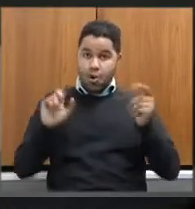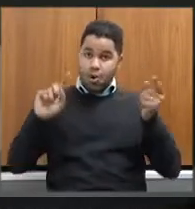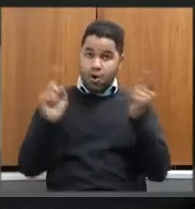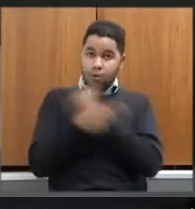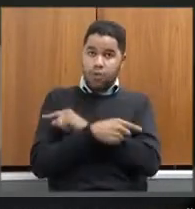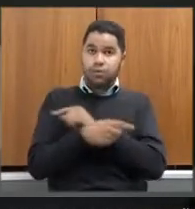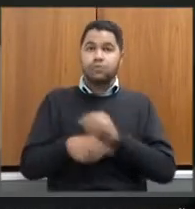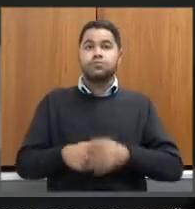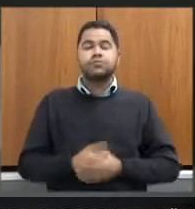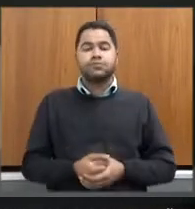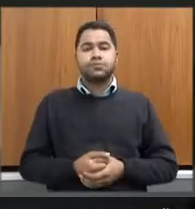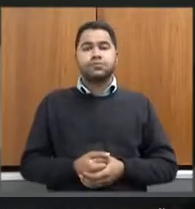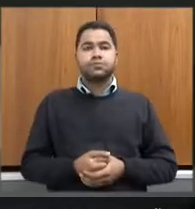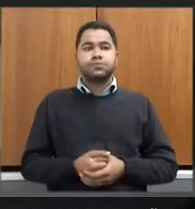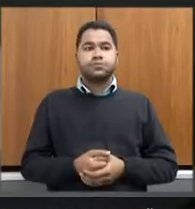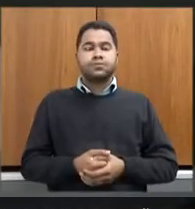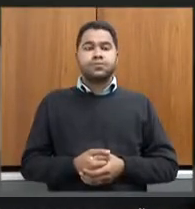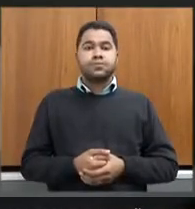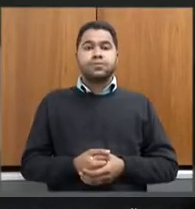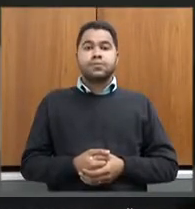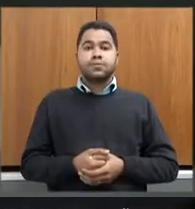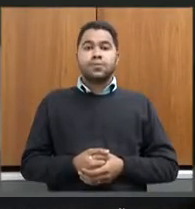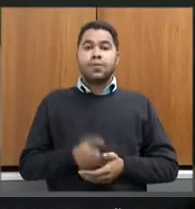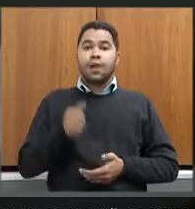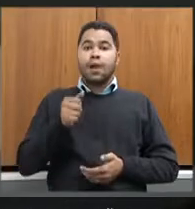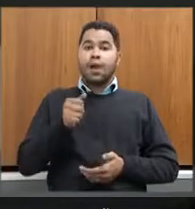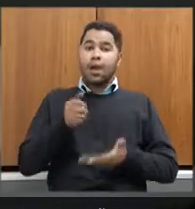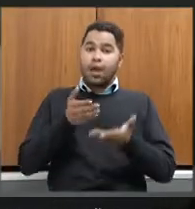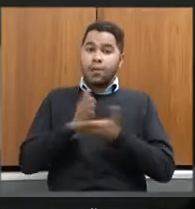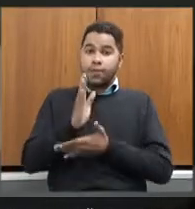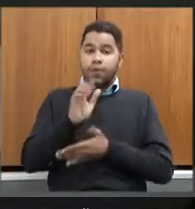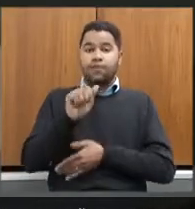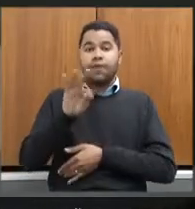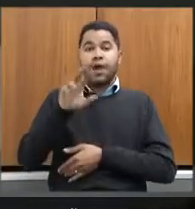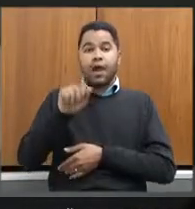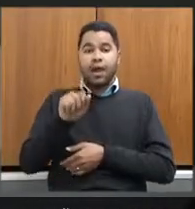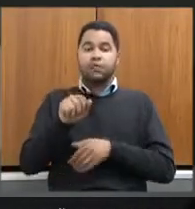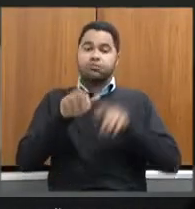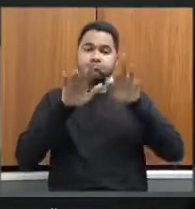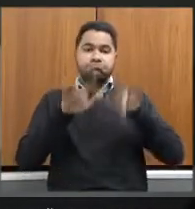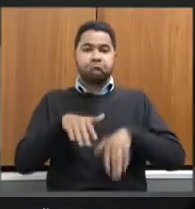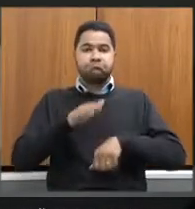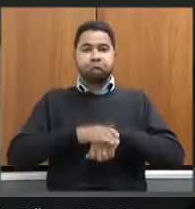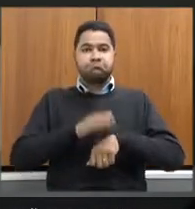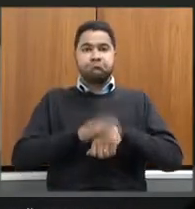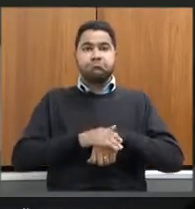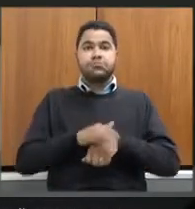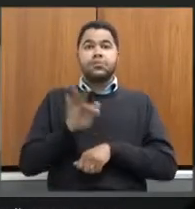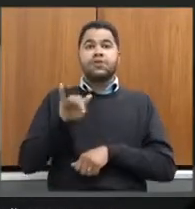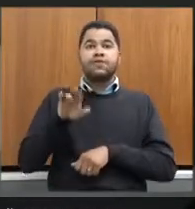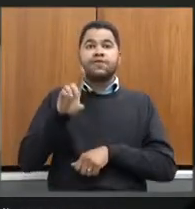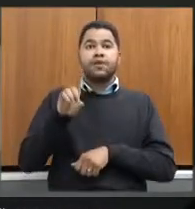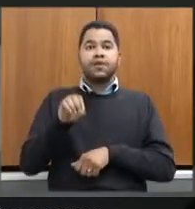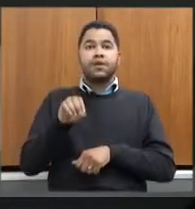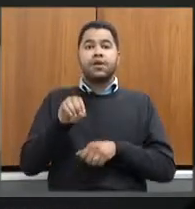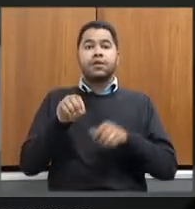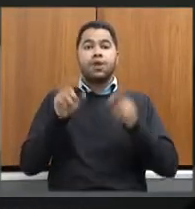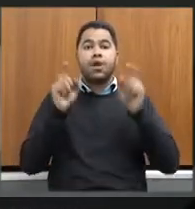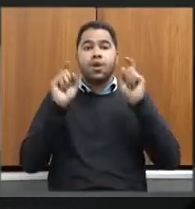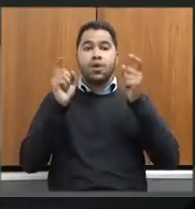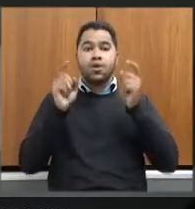contrário e aprovado alta fica solicitado a substituição da mesma finalidade da reunião